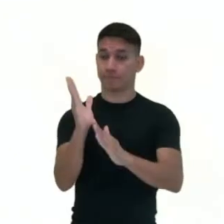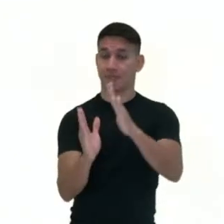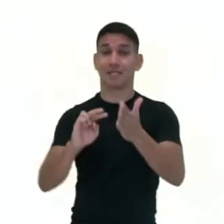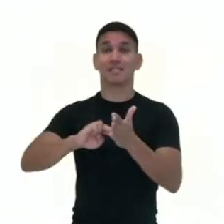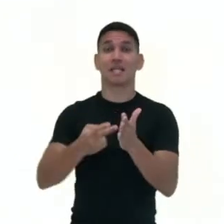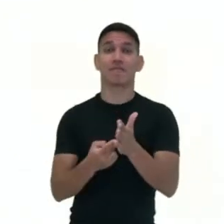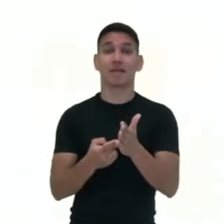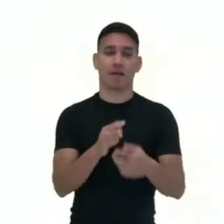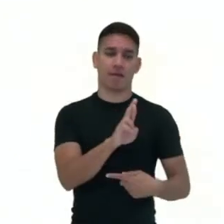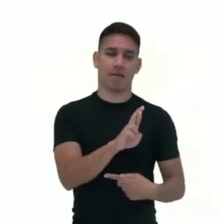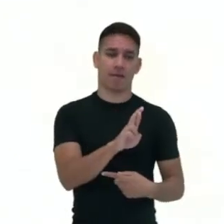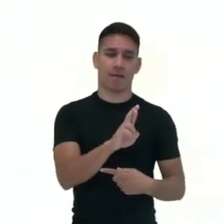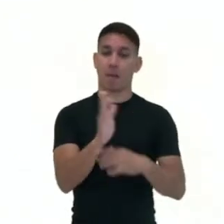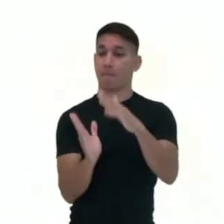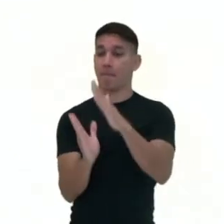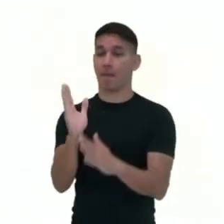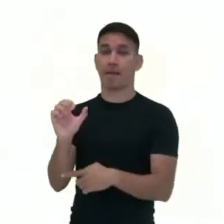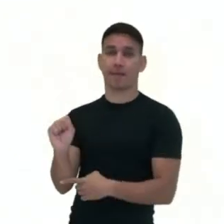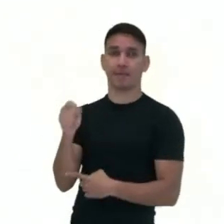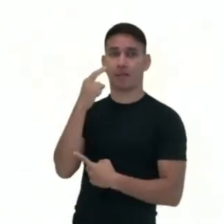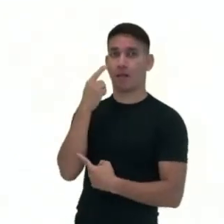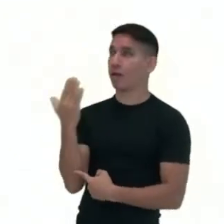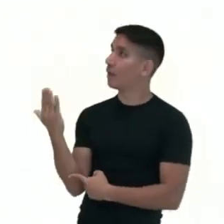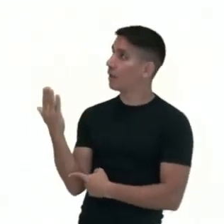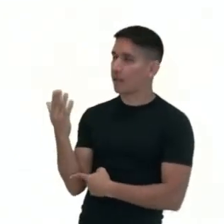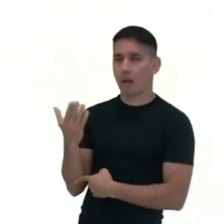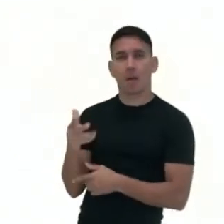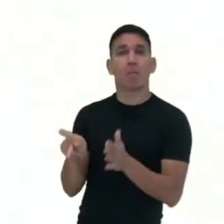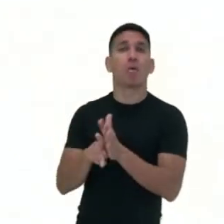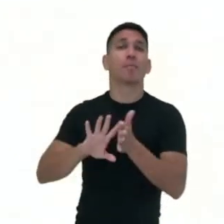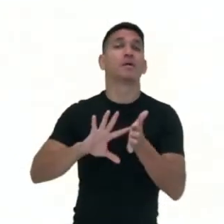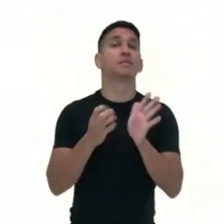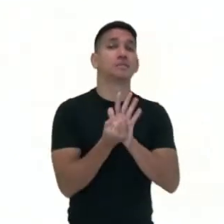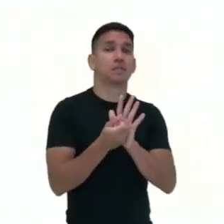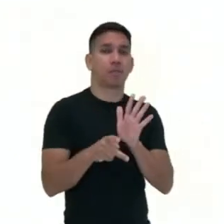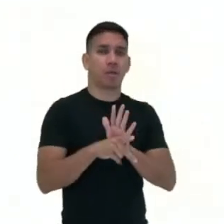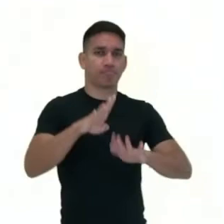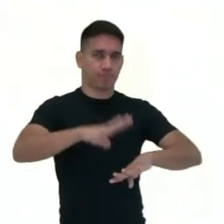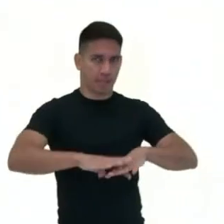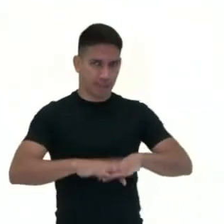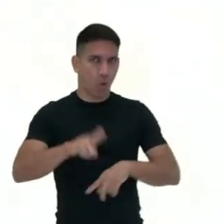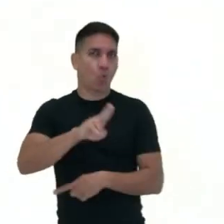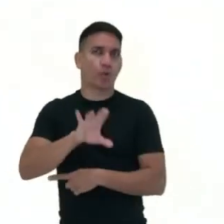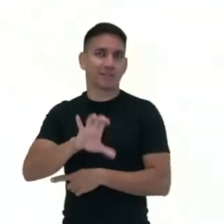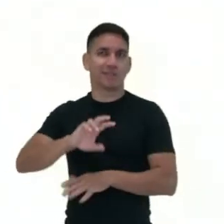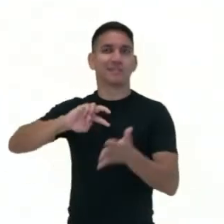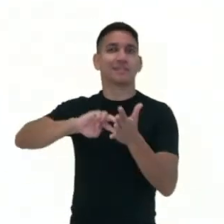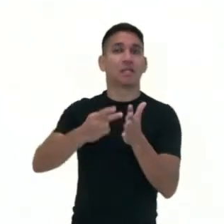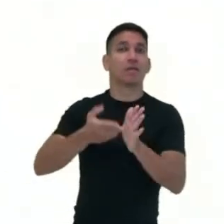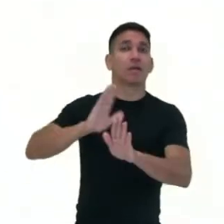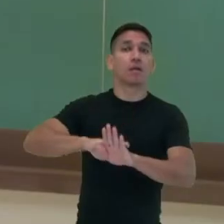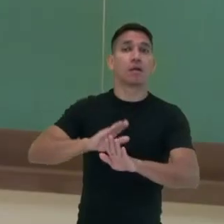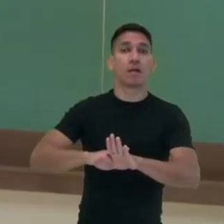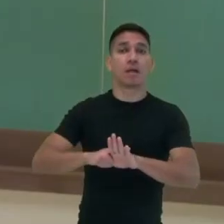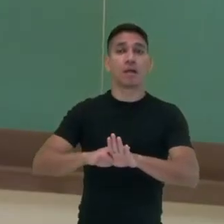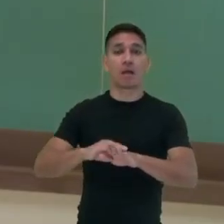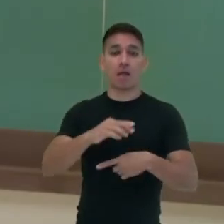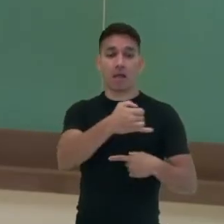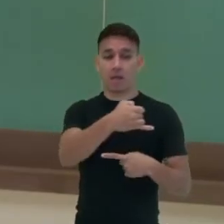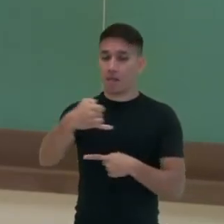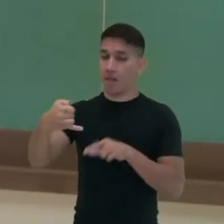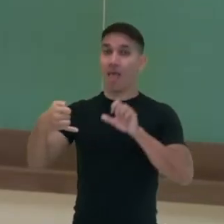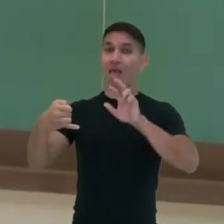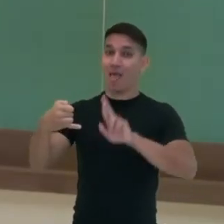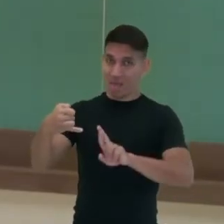é paralelo a S, então é esse símbolo matemático que a gente utiliza para dizer que a reta R é paralela à reta S,